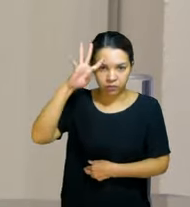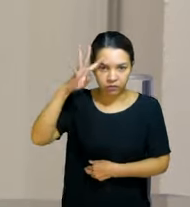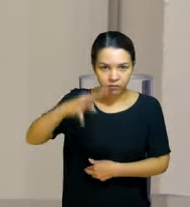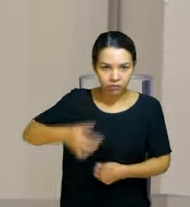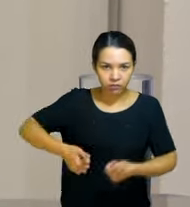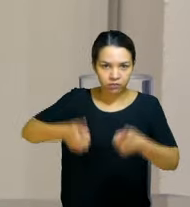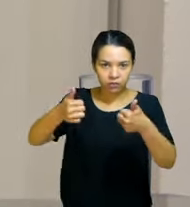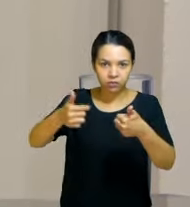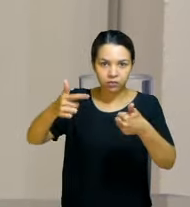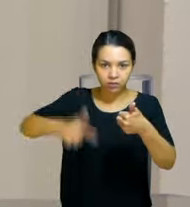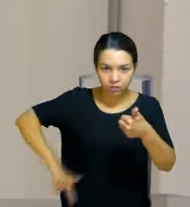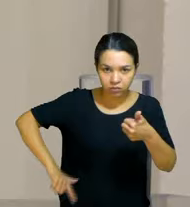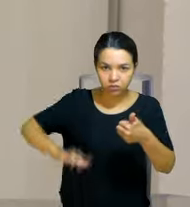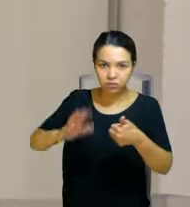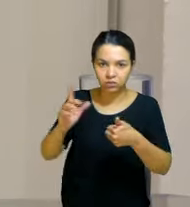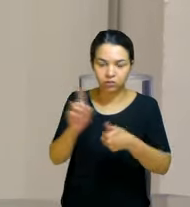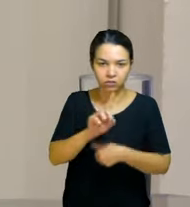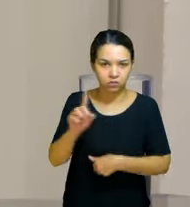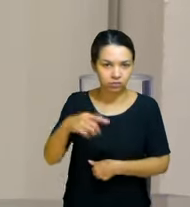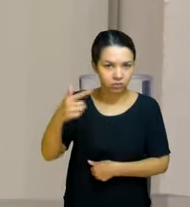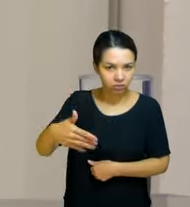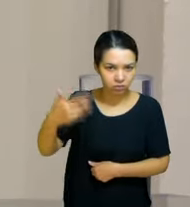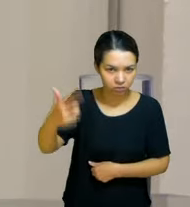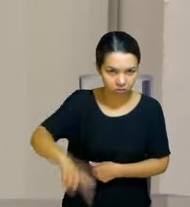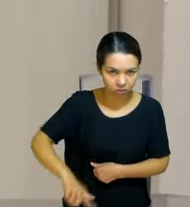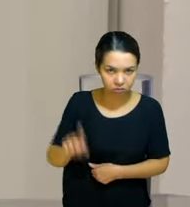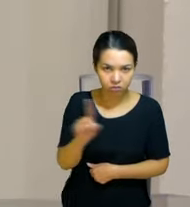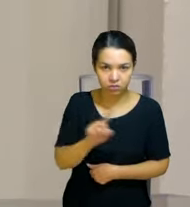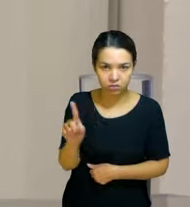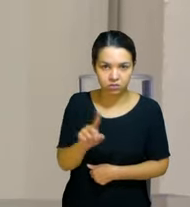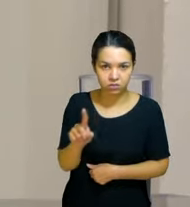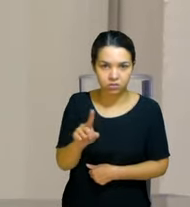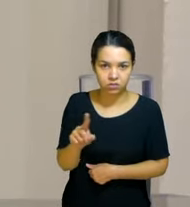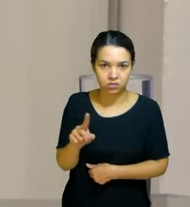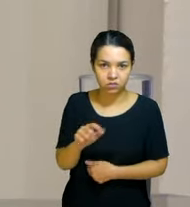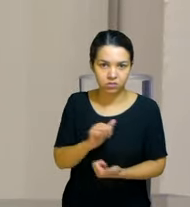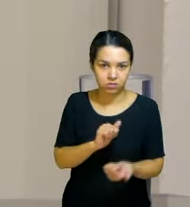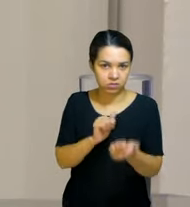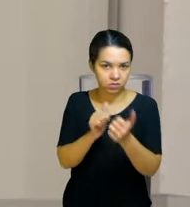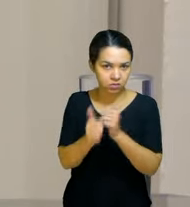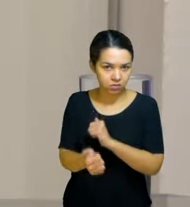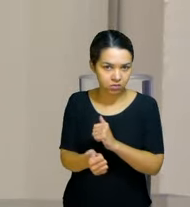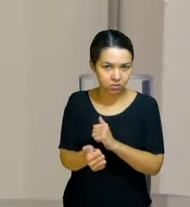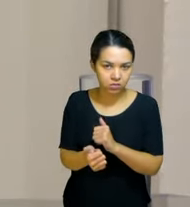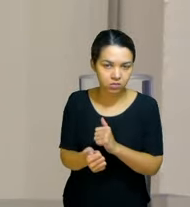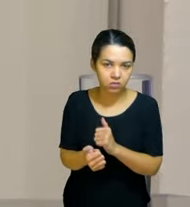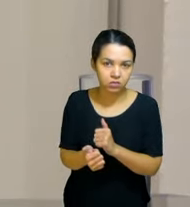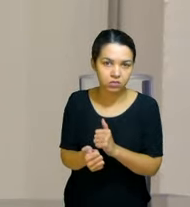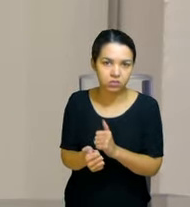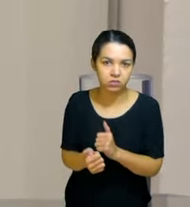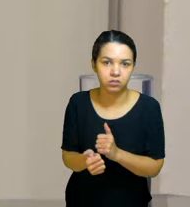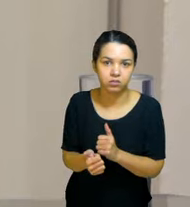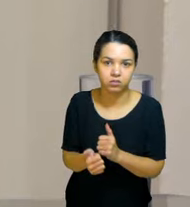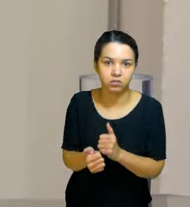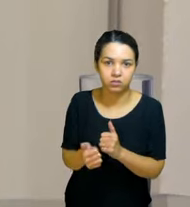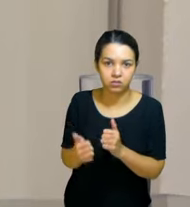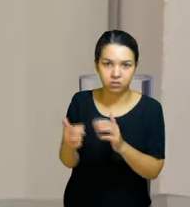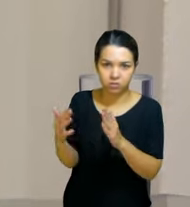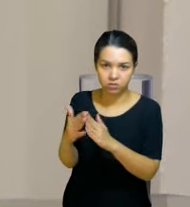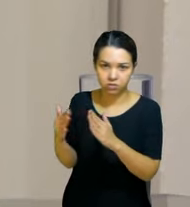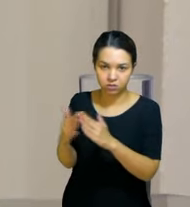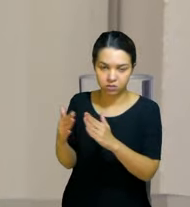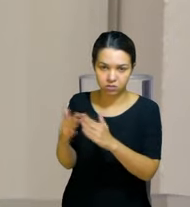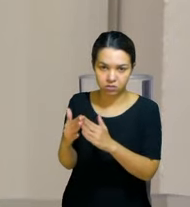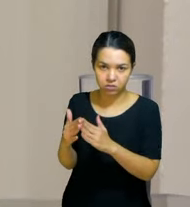não aconteça nunca mais. Que nenhum atleta se desloque da sua residência